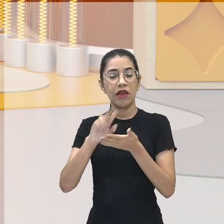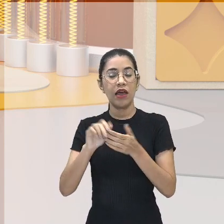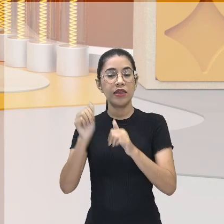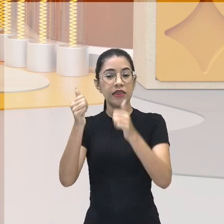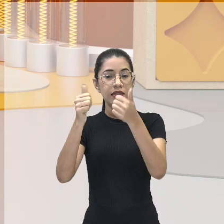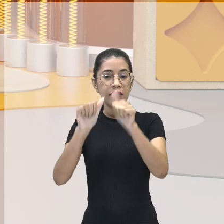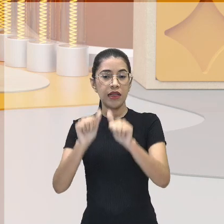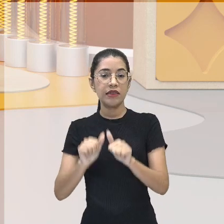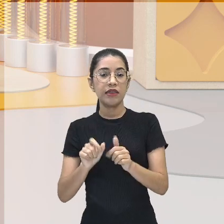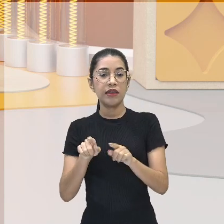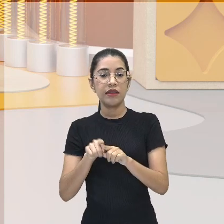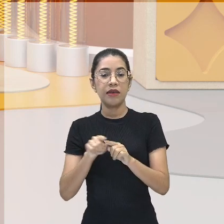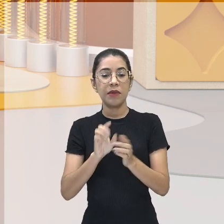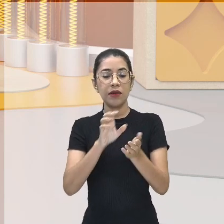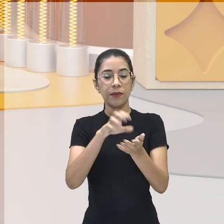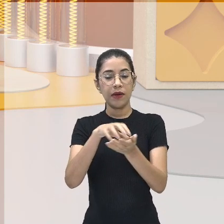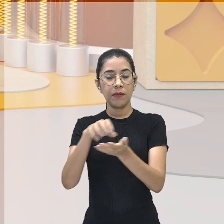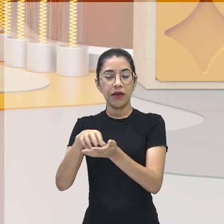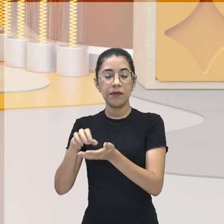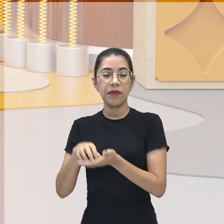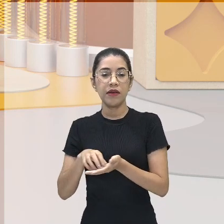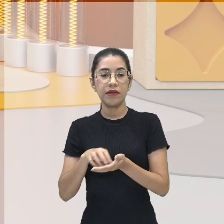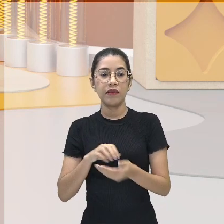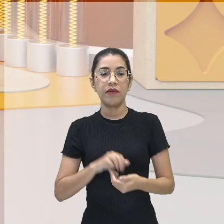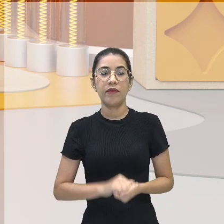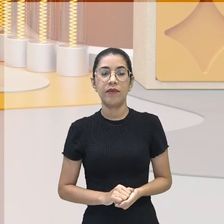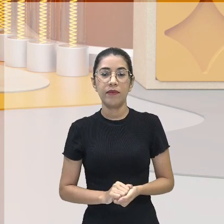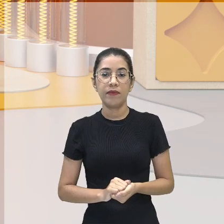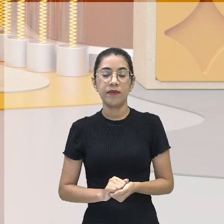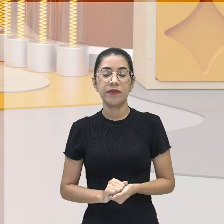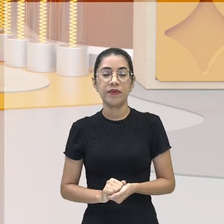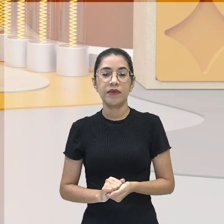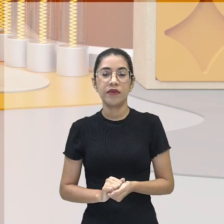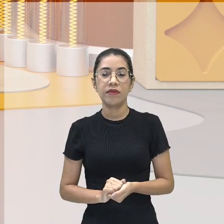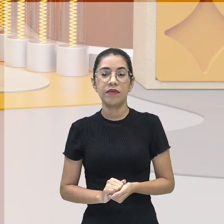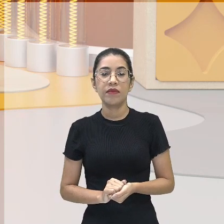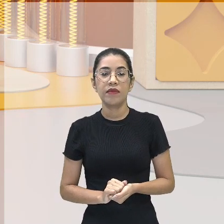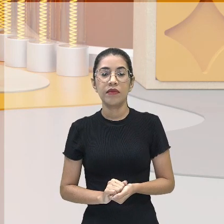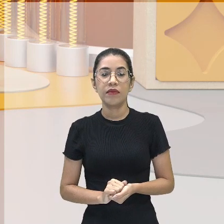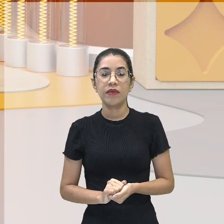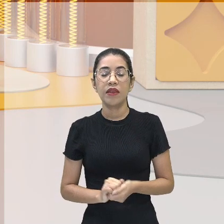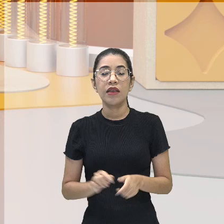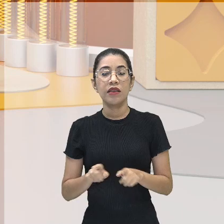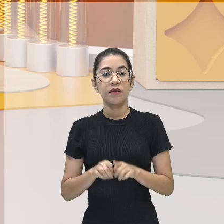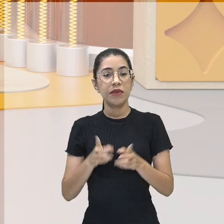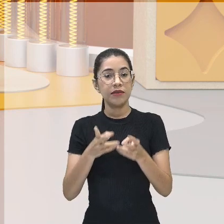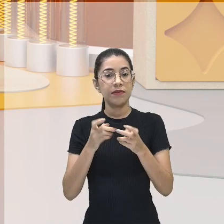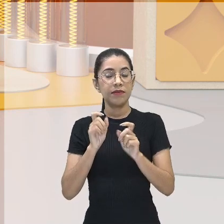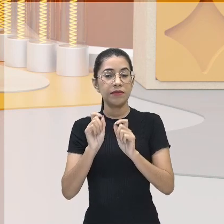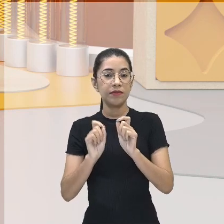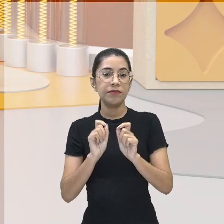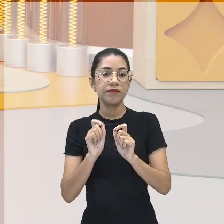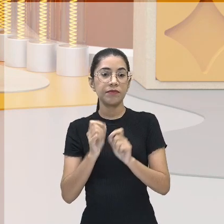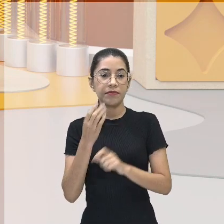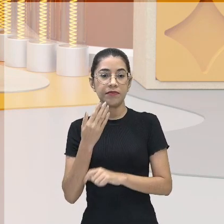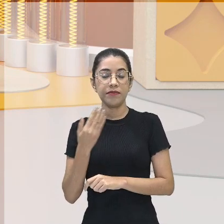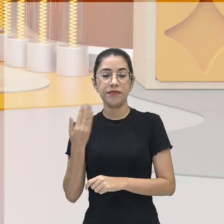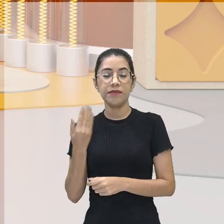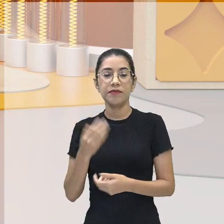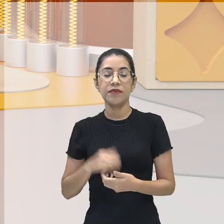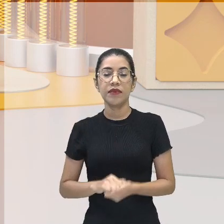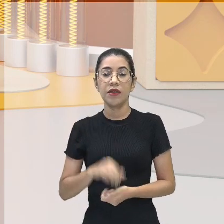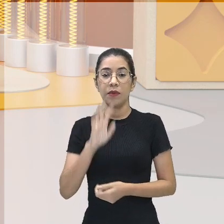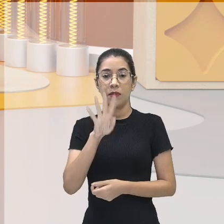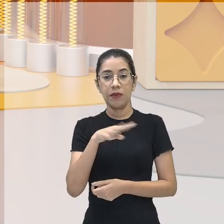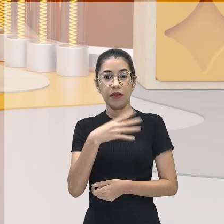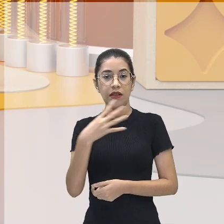mapeando esses locais, tá bom? E aqui, olha, dentro dessa divisão, a gente vai observar nessa